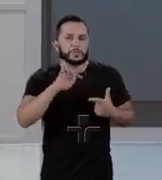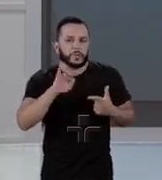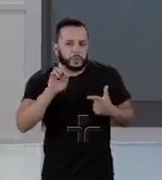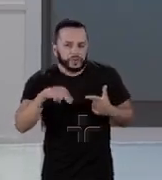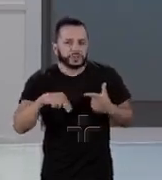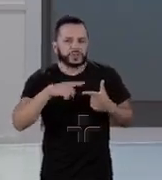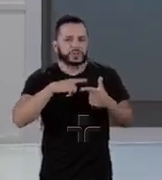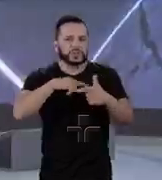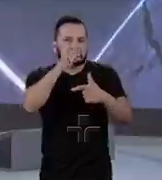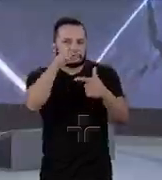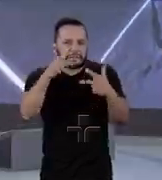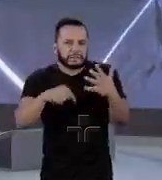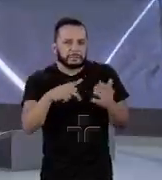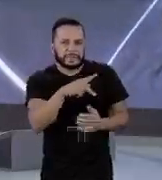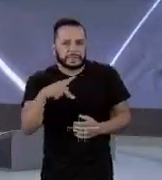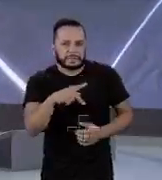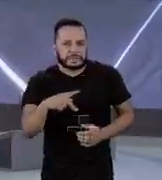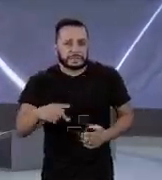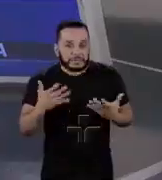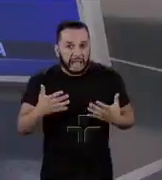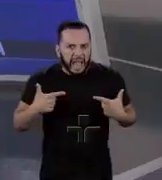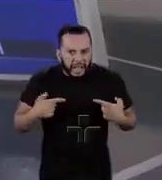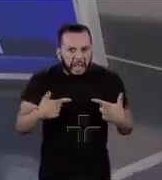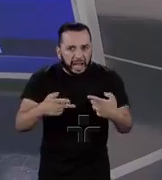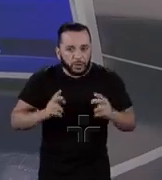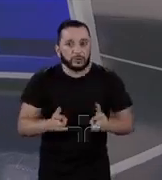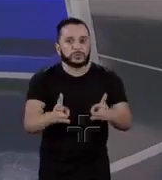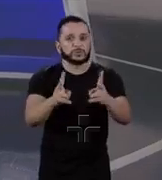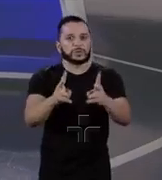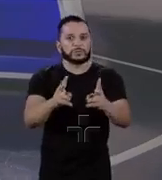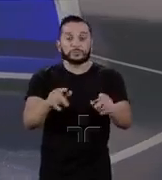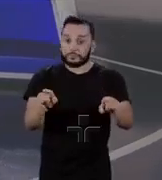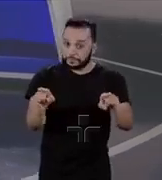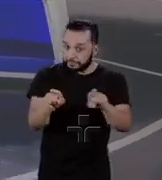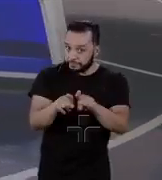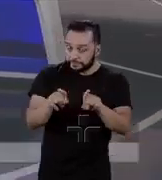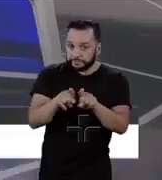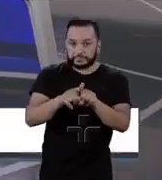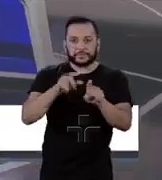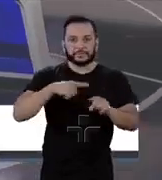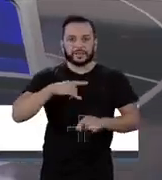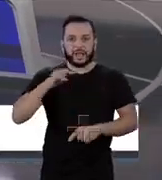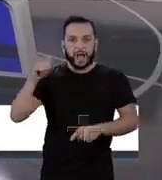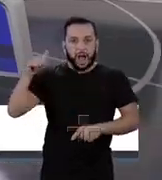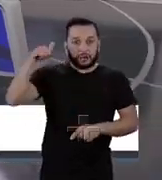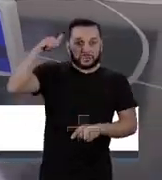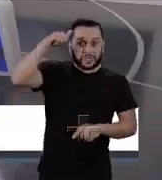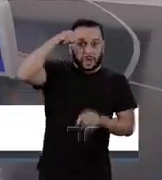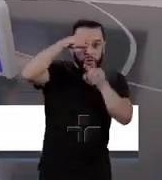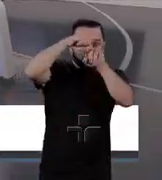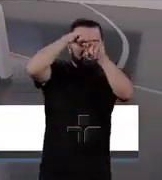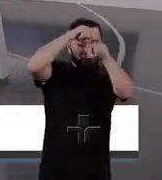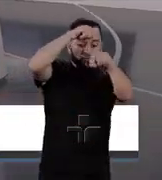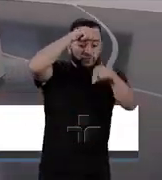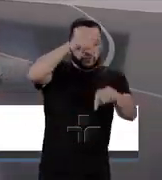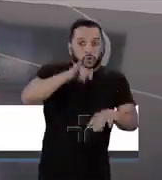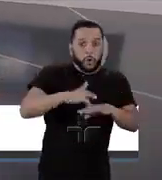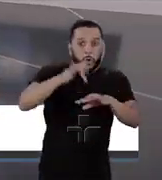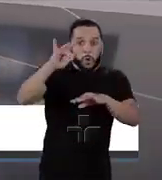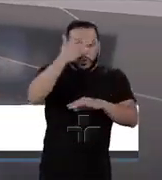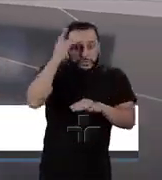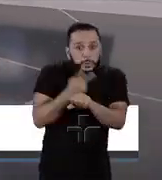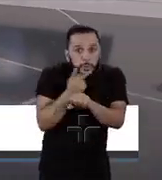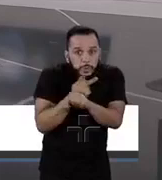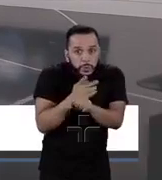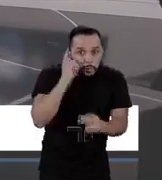ao cenário. E veja a seguir: carga preciosa cai de avião e provoca corrida ao ouro na Sibéria. Aguarde que voltamos